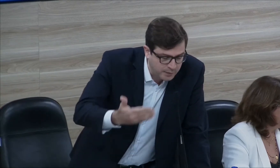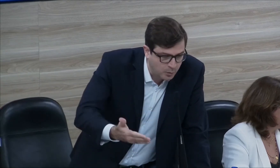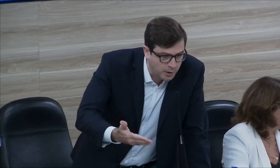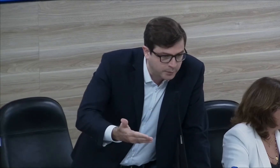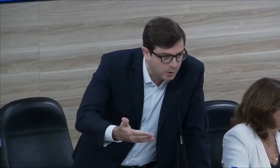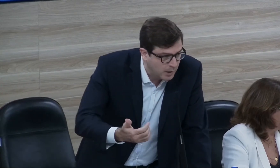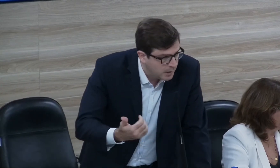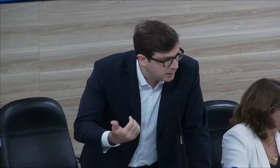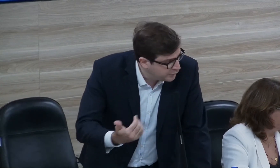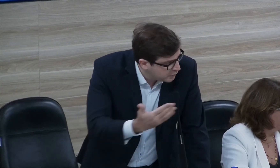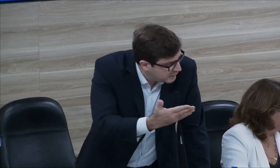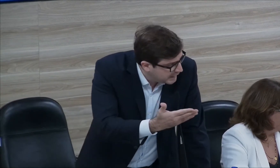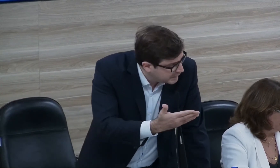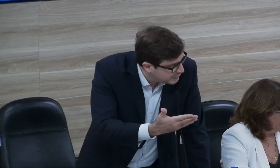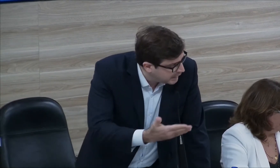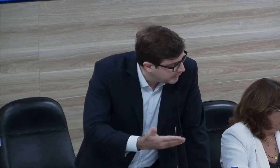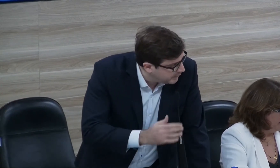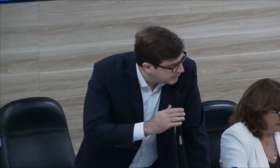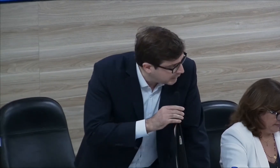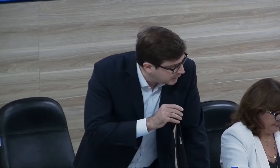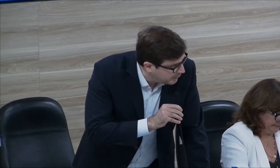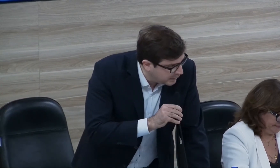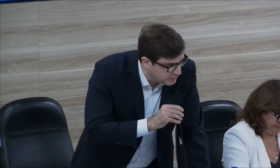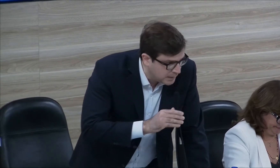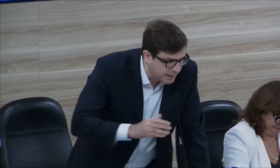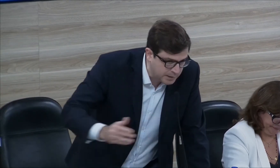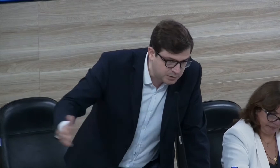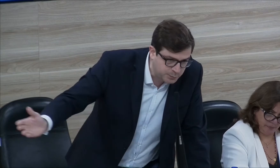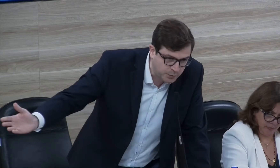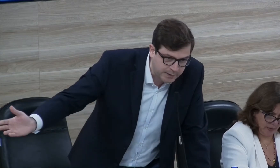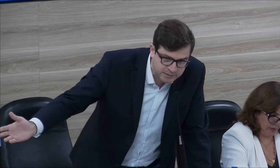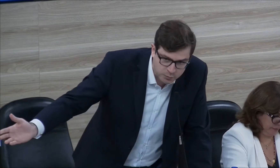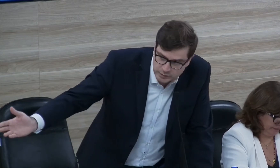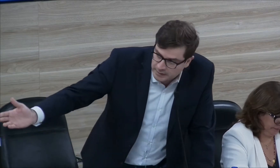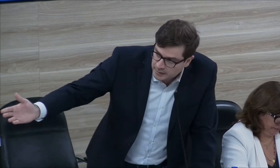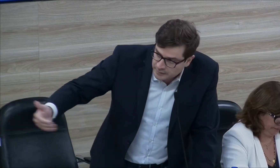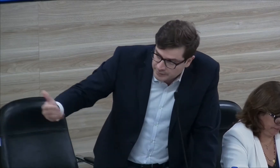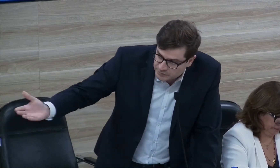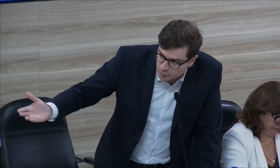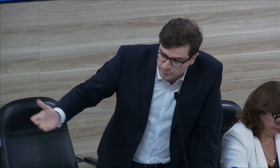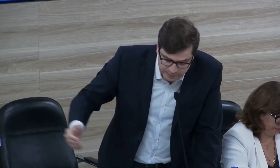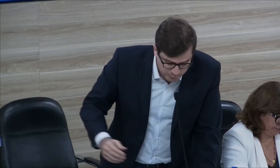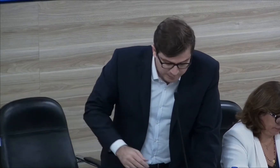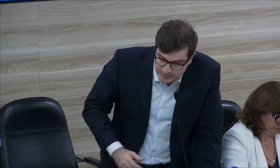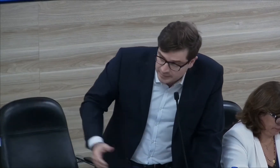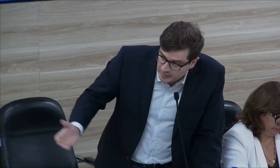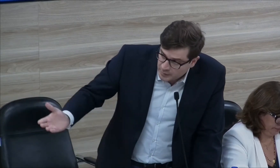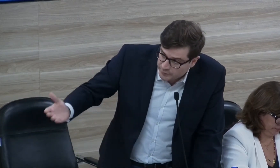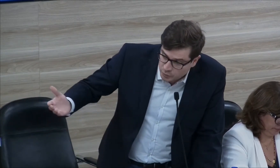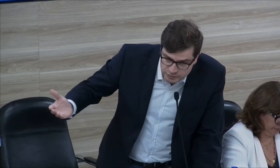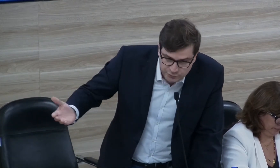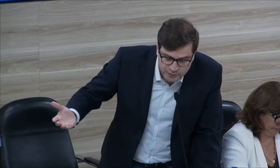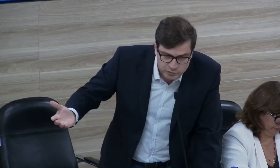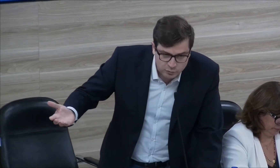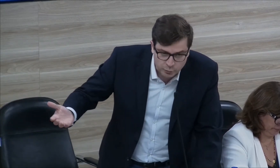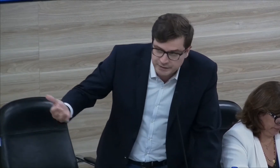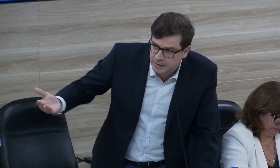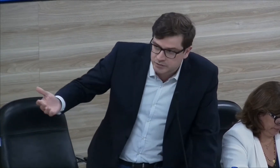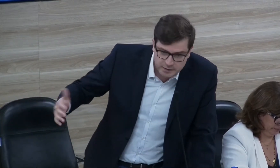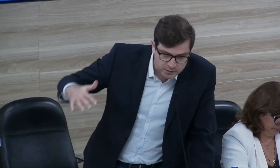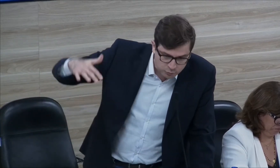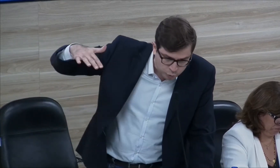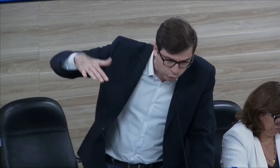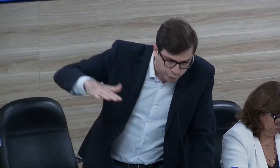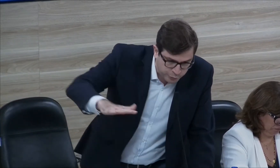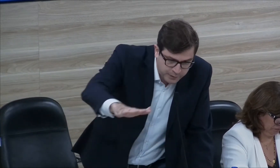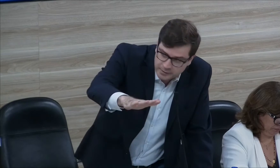o velório, ele fosse destinado imediatamente lá e que a gente pudesse mudar nesse momento, porque ali ficou difícil. O ideal